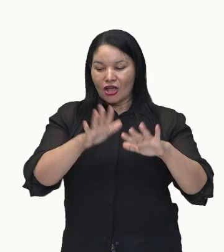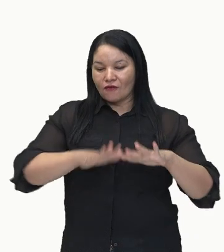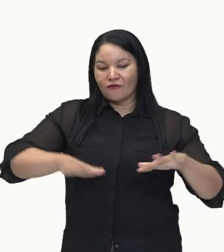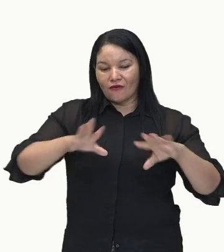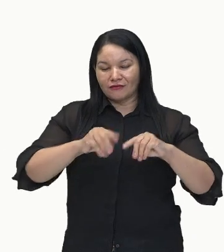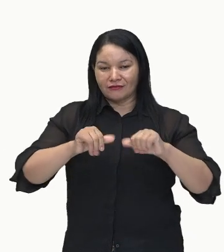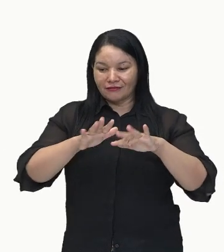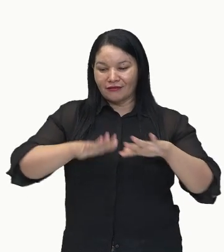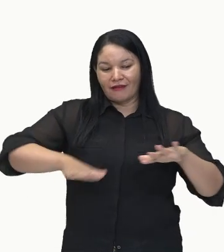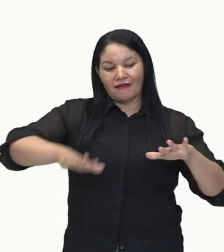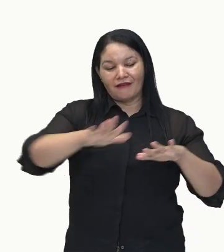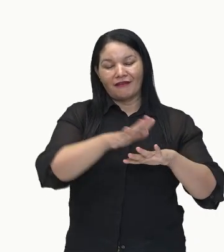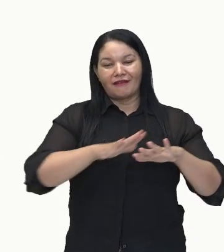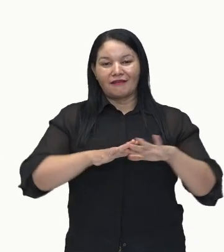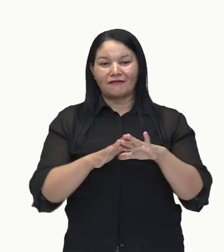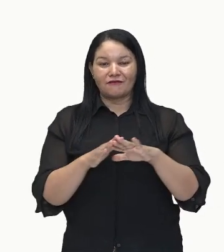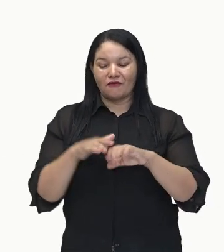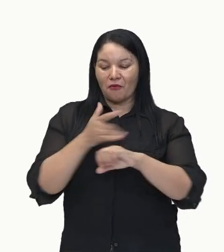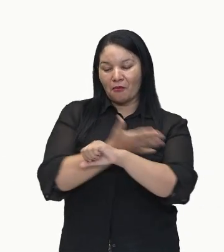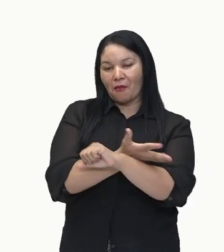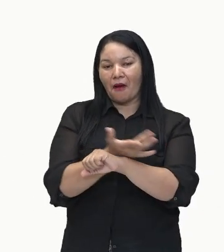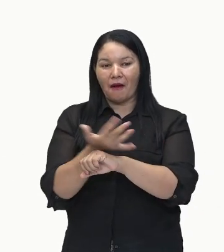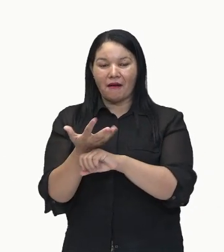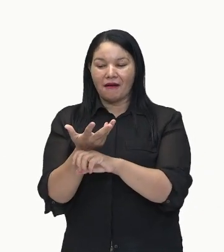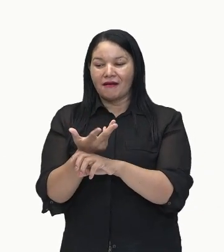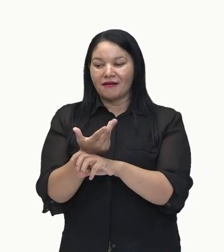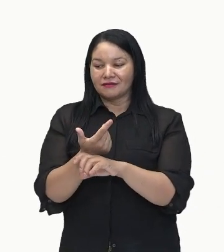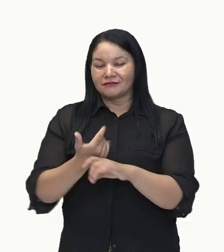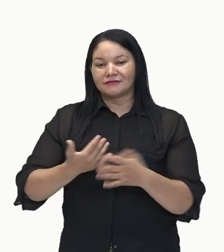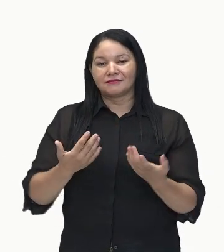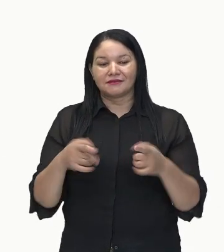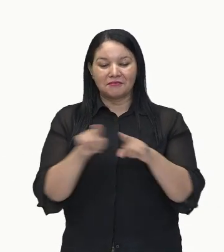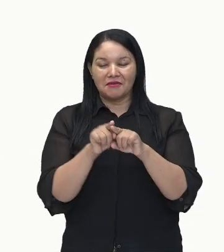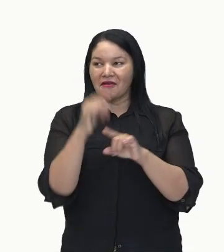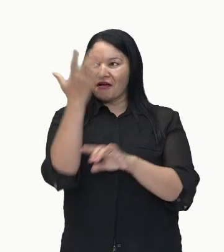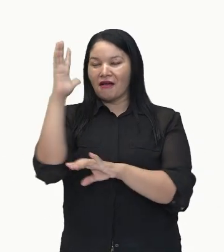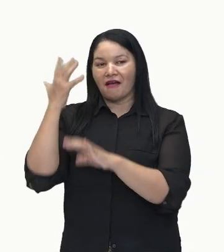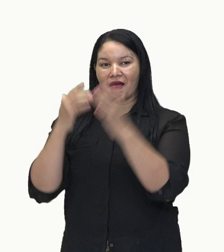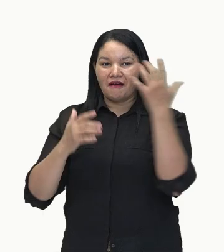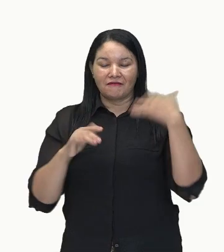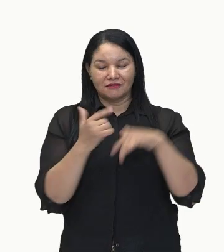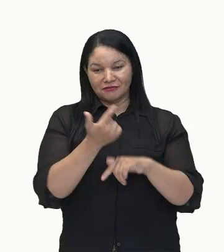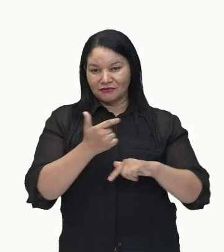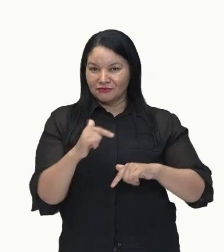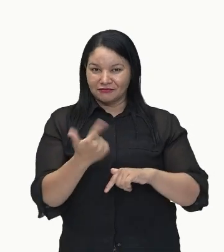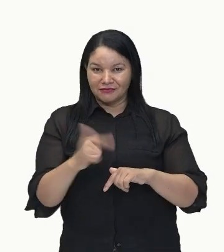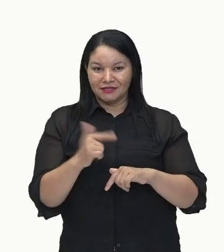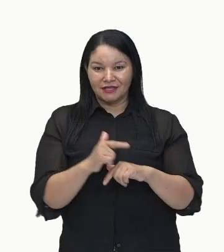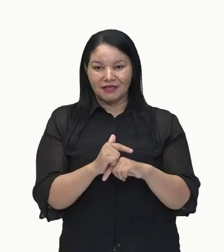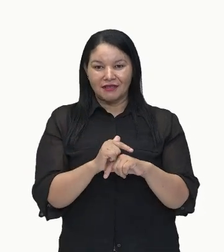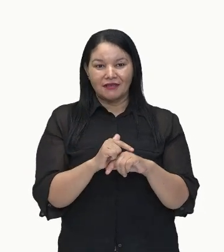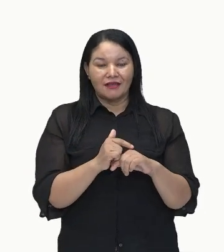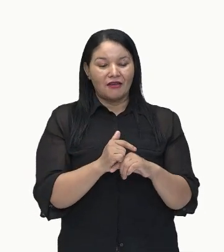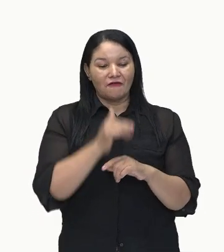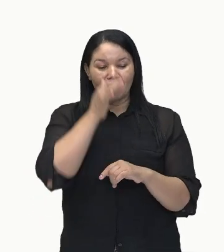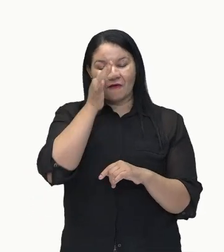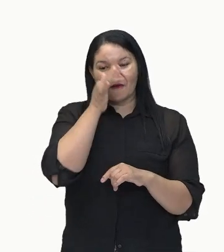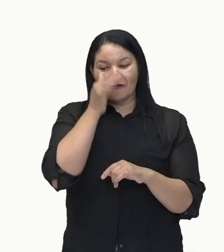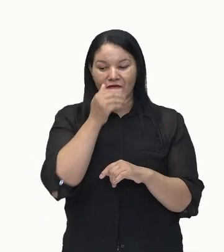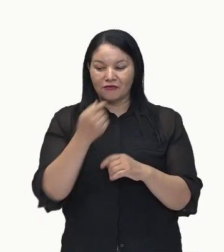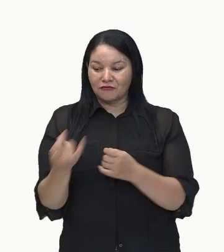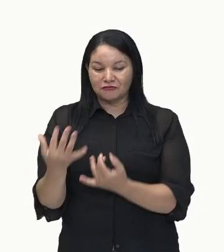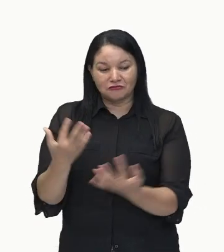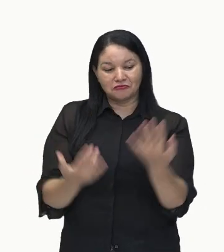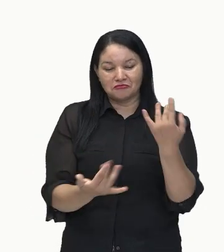casa, o mato, beira alta, então não tem árvores, né? Não tem horta, não tem flores, então nada